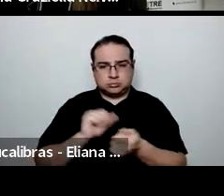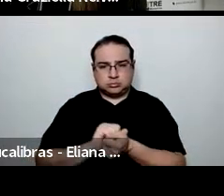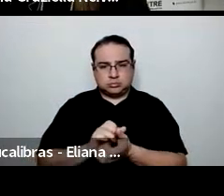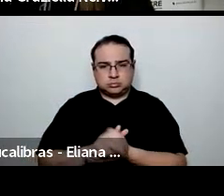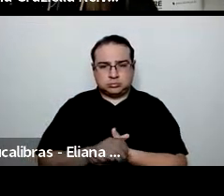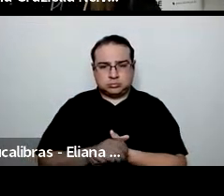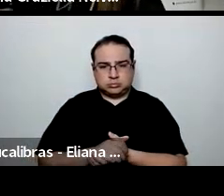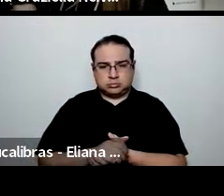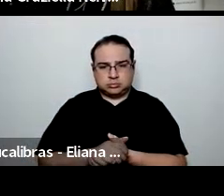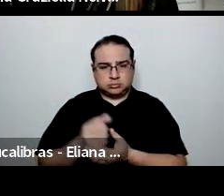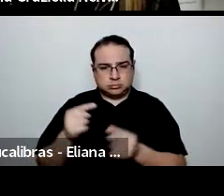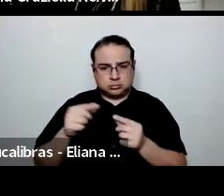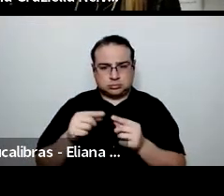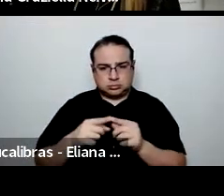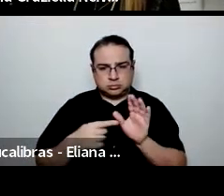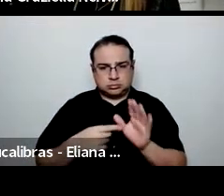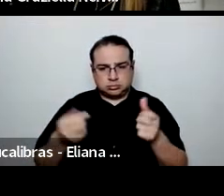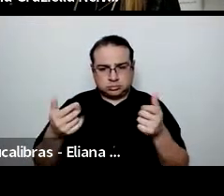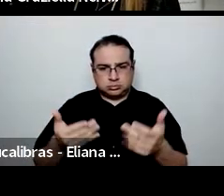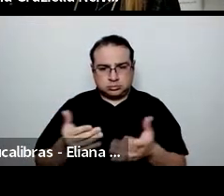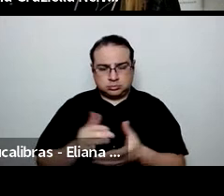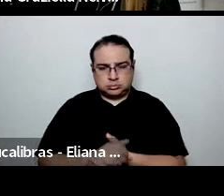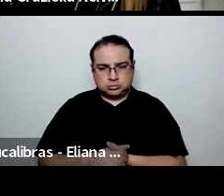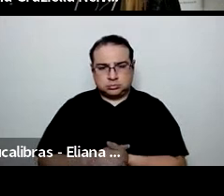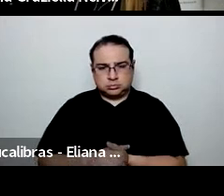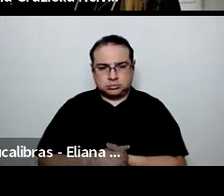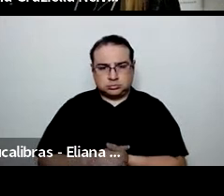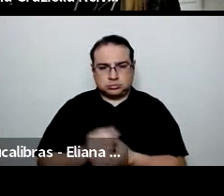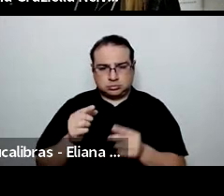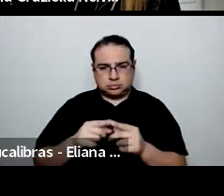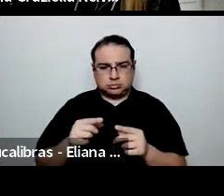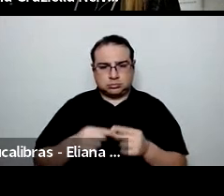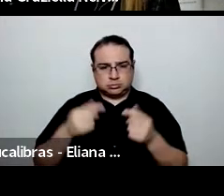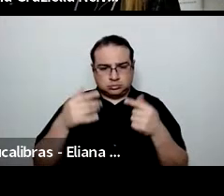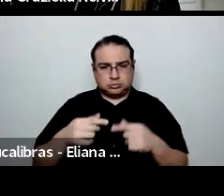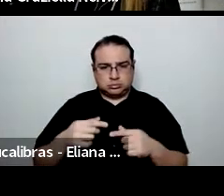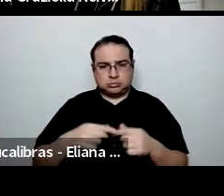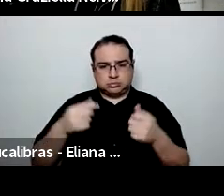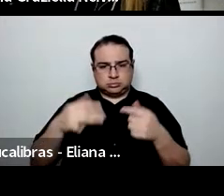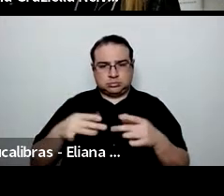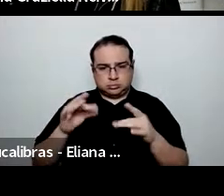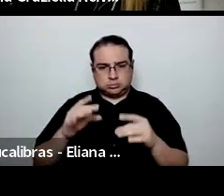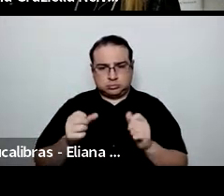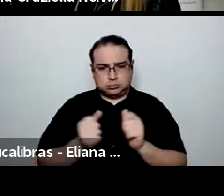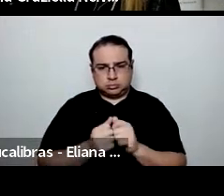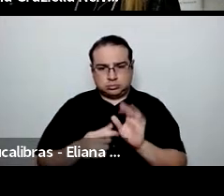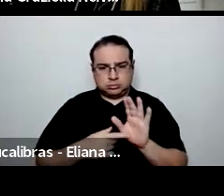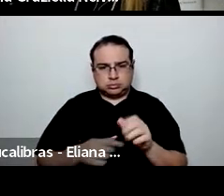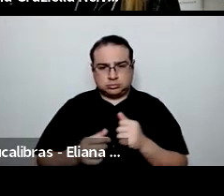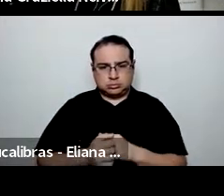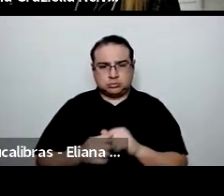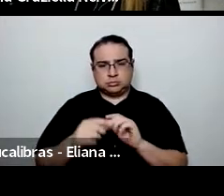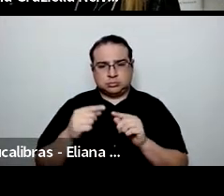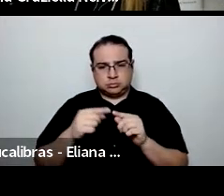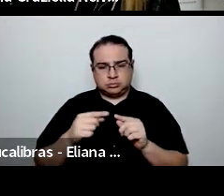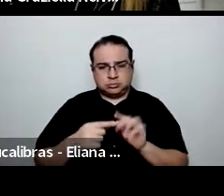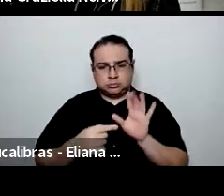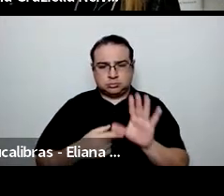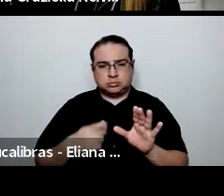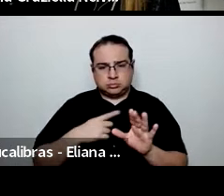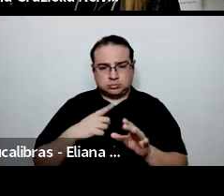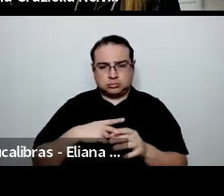ocorre que circunstâncias é bem mencionadas e vem trazidas tempão provados nos autos demonstra que